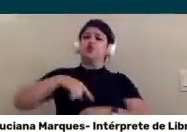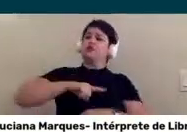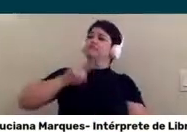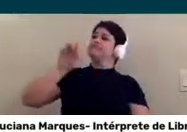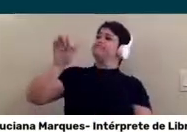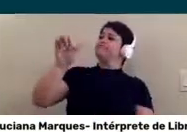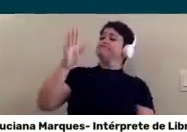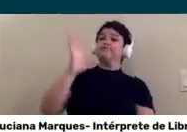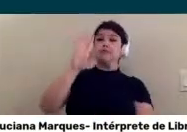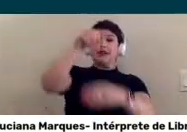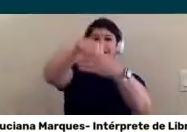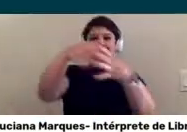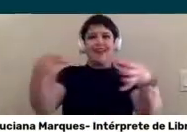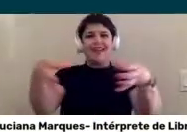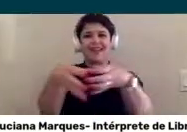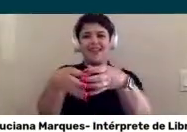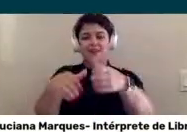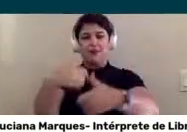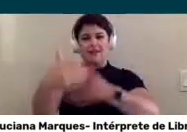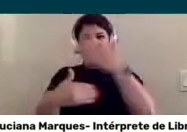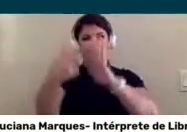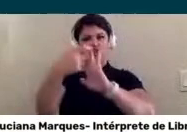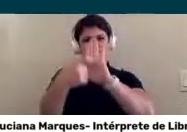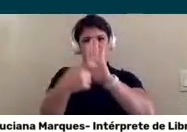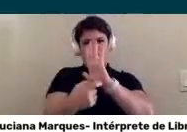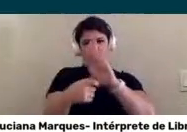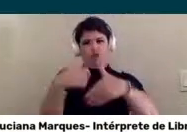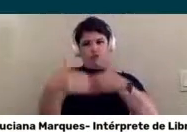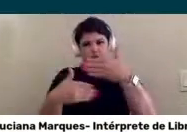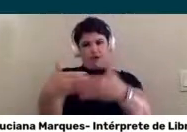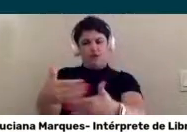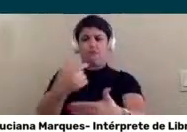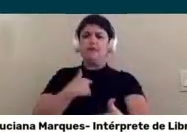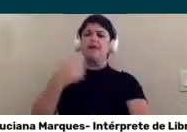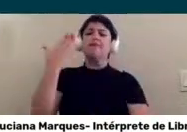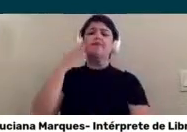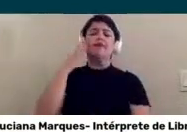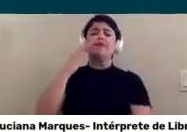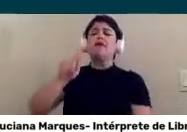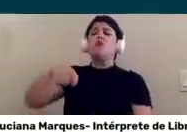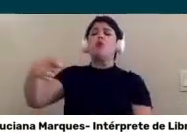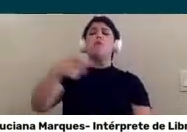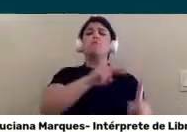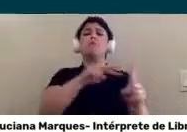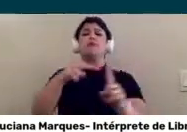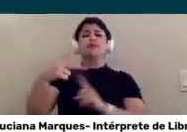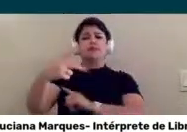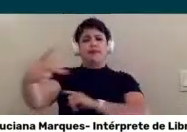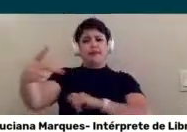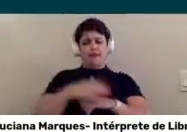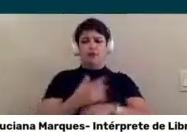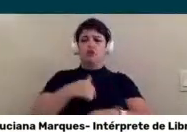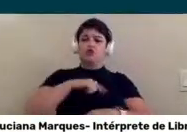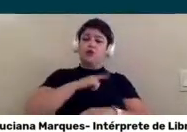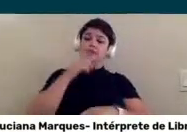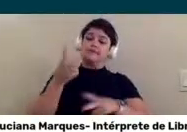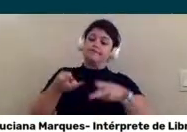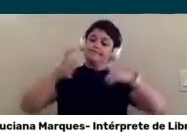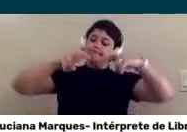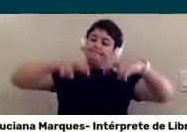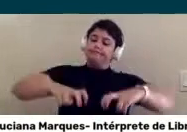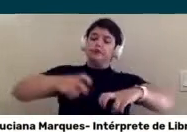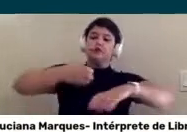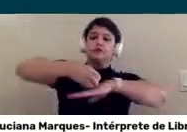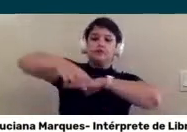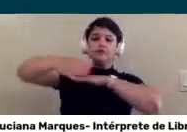dentro de uma equipe de desenvolvimento para entender essa perspectiva, né? Então, a gente foi lá tentar juntas colocar algo em